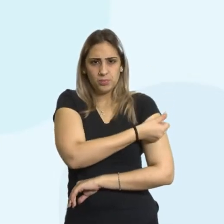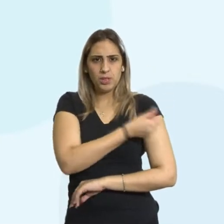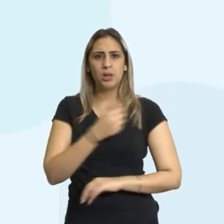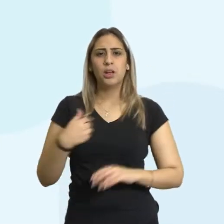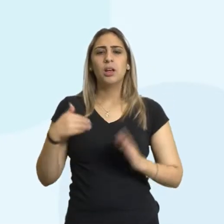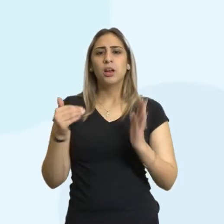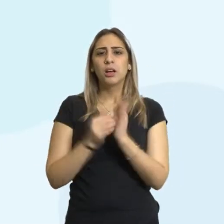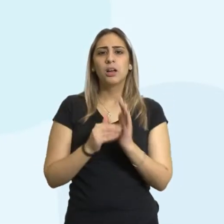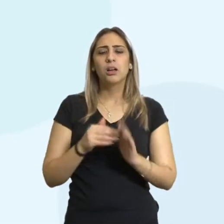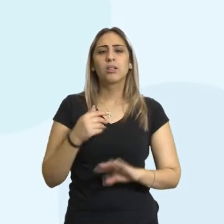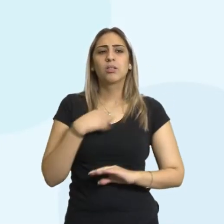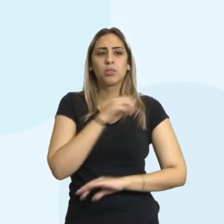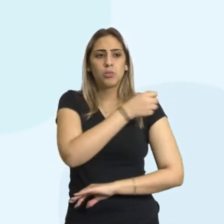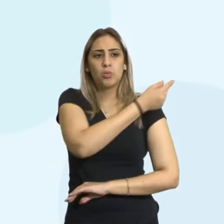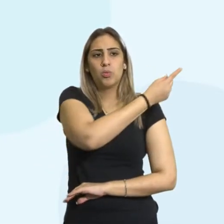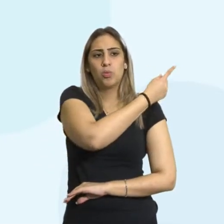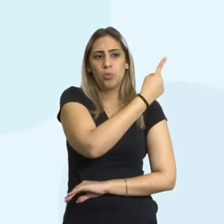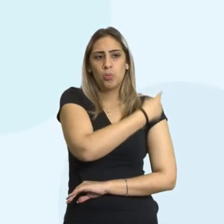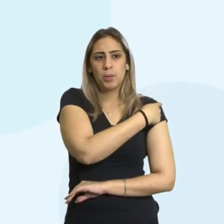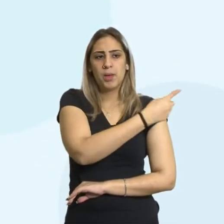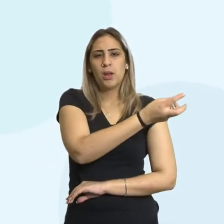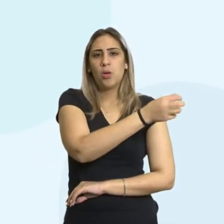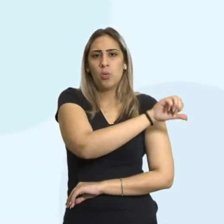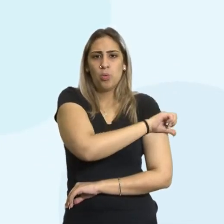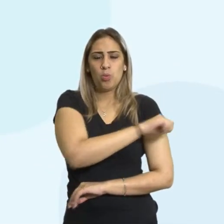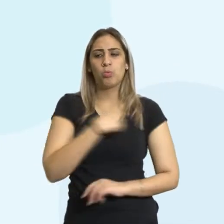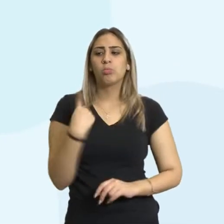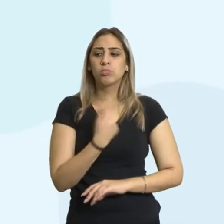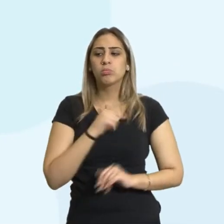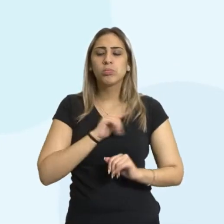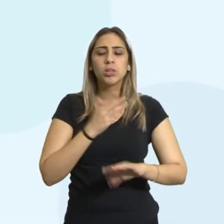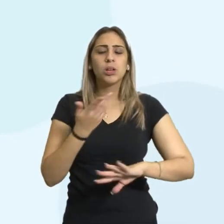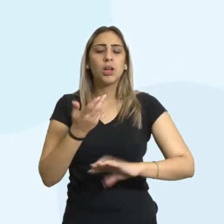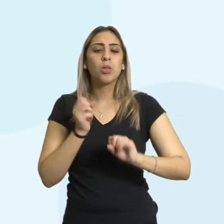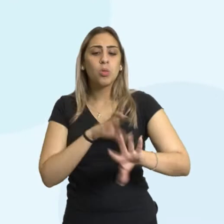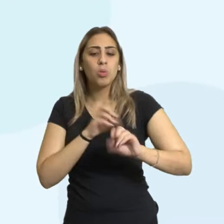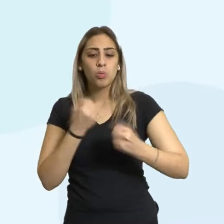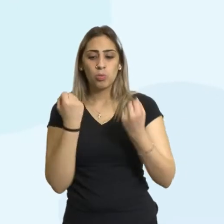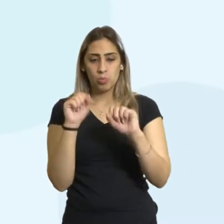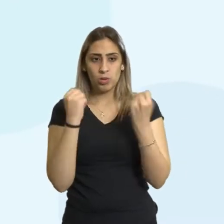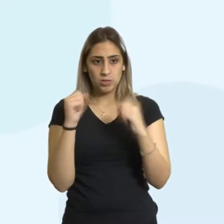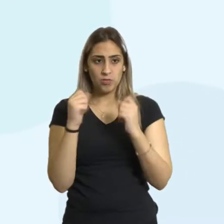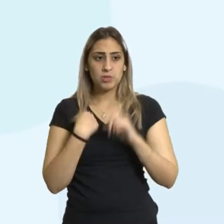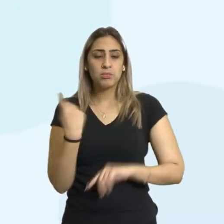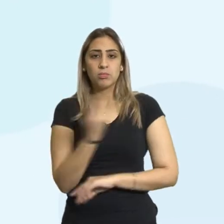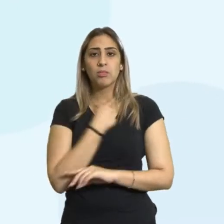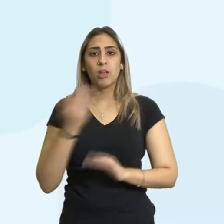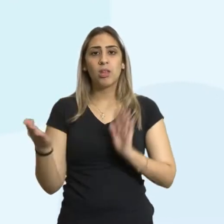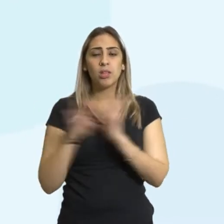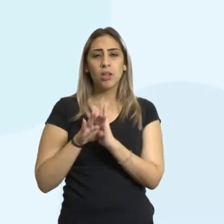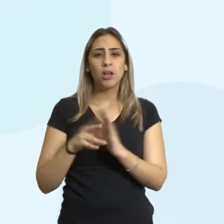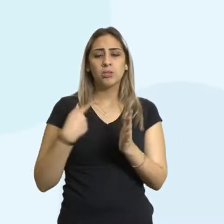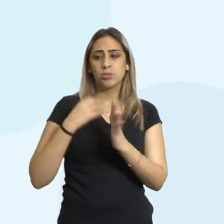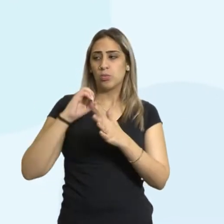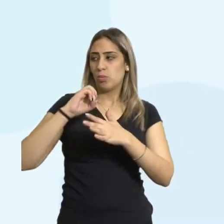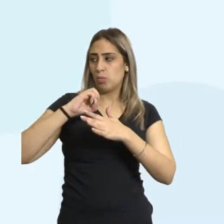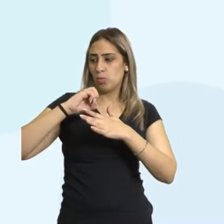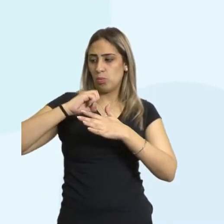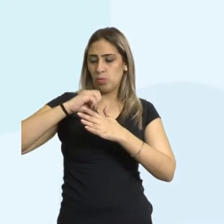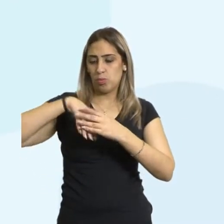verdade Ensino Fundamental né porque a gente tem aqui que a educação física Ela traz aí conteúdos né